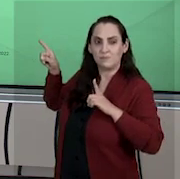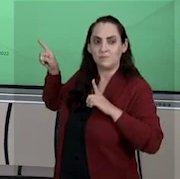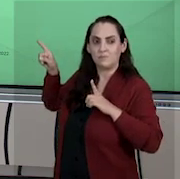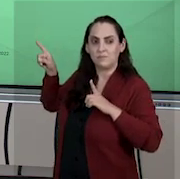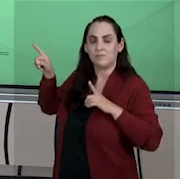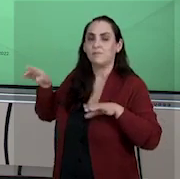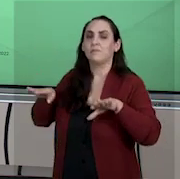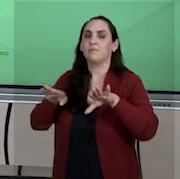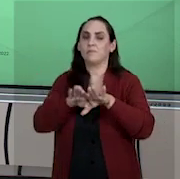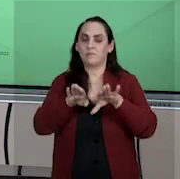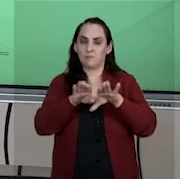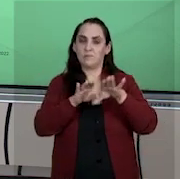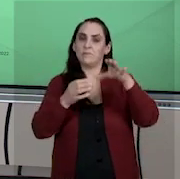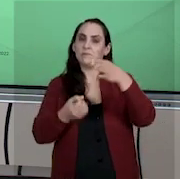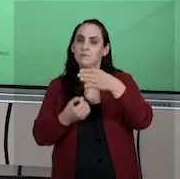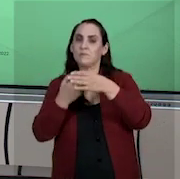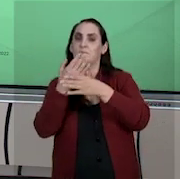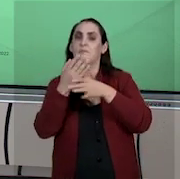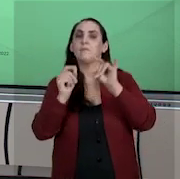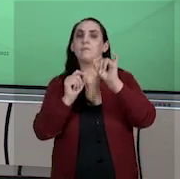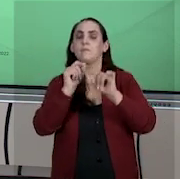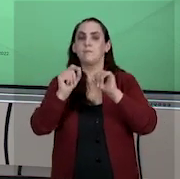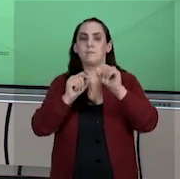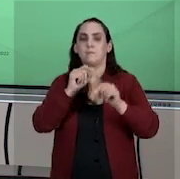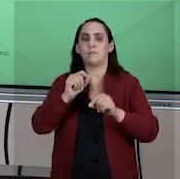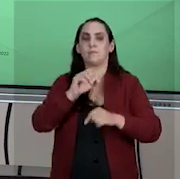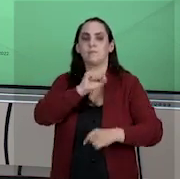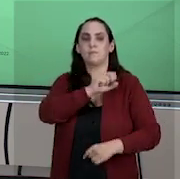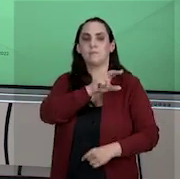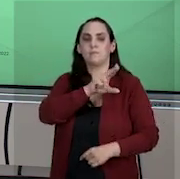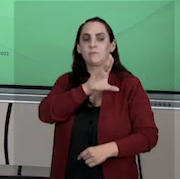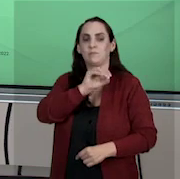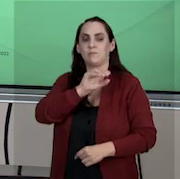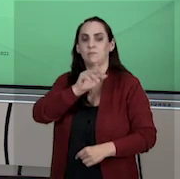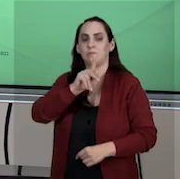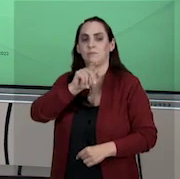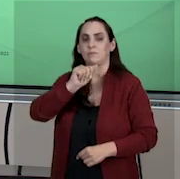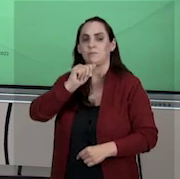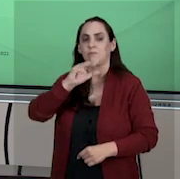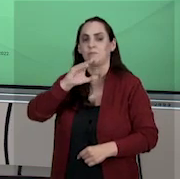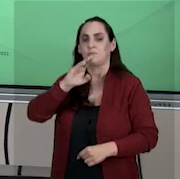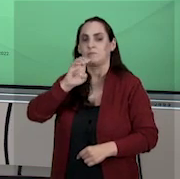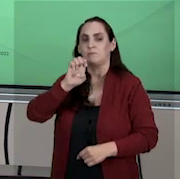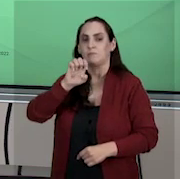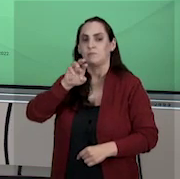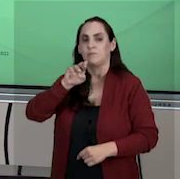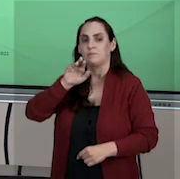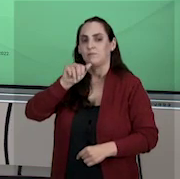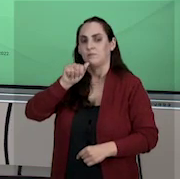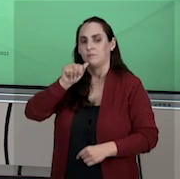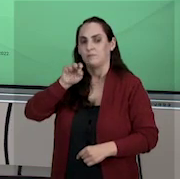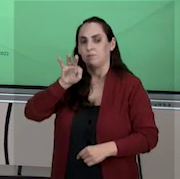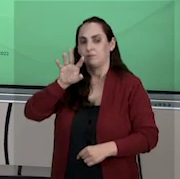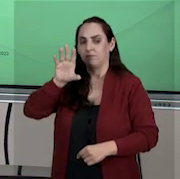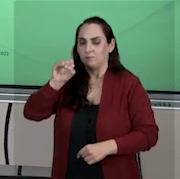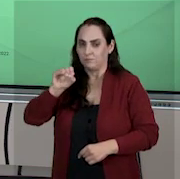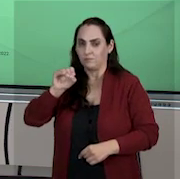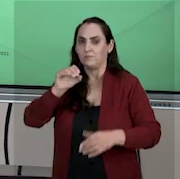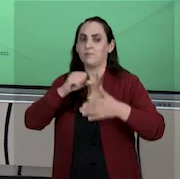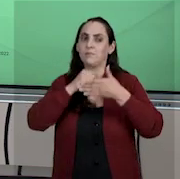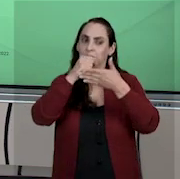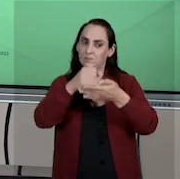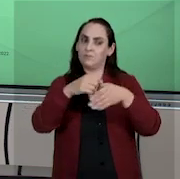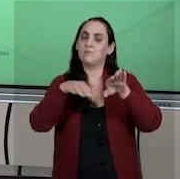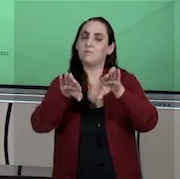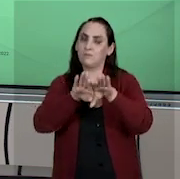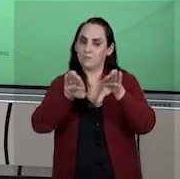suco pancreático, que vai ajudar no processo da digestão. Então, fígado, temos também a vesícula biliar,